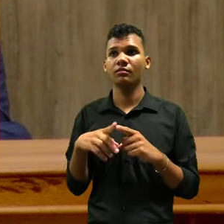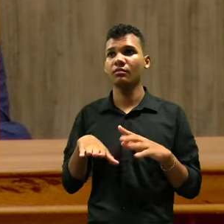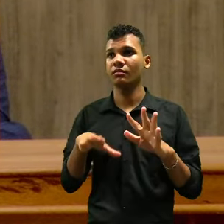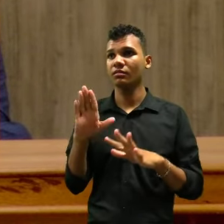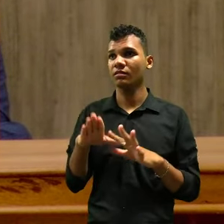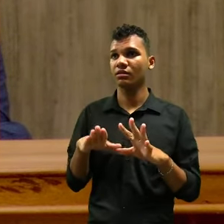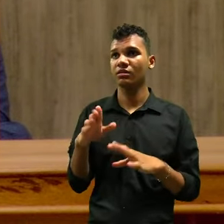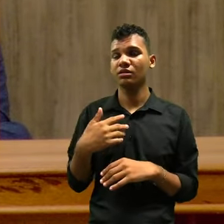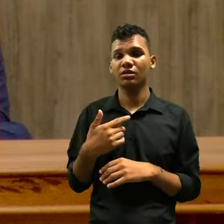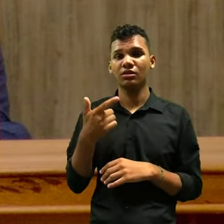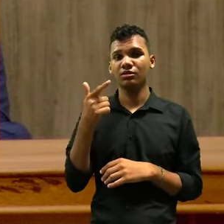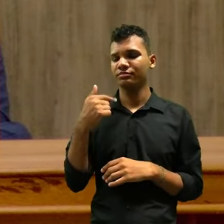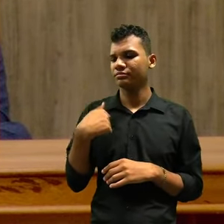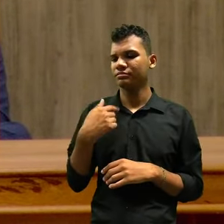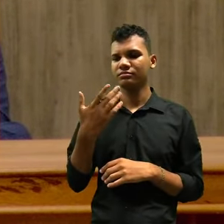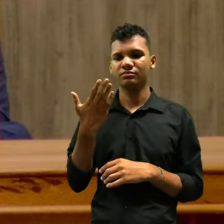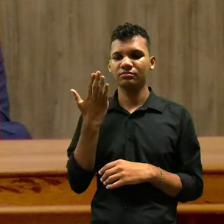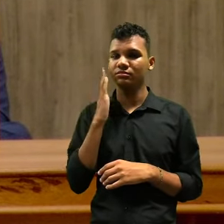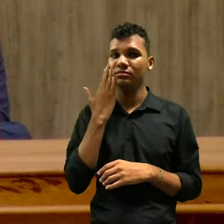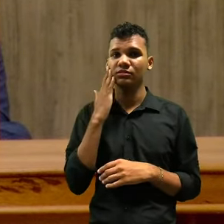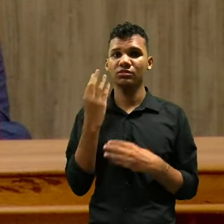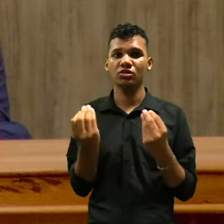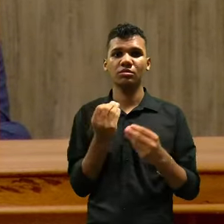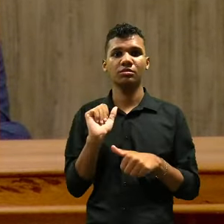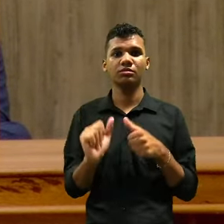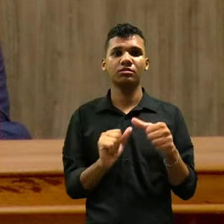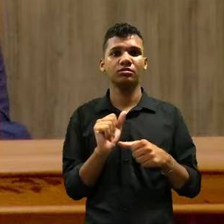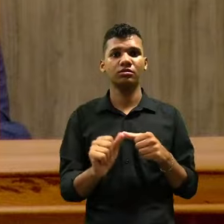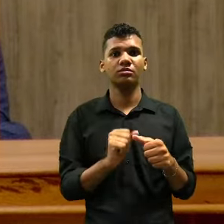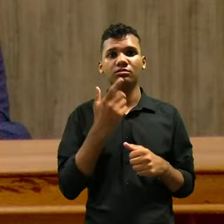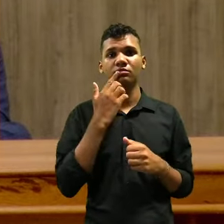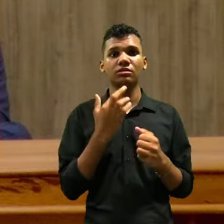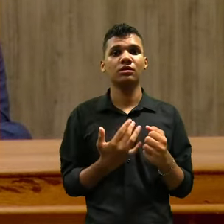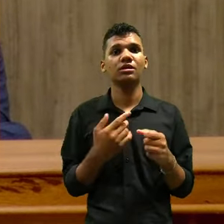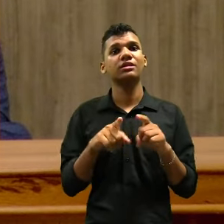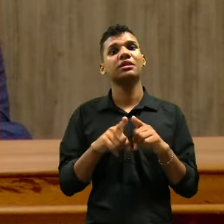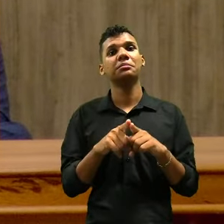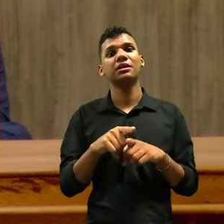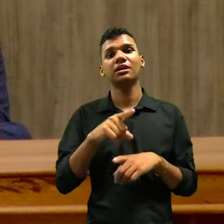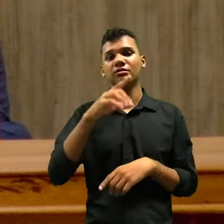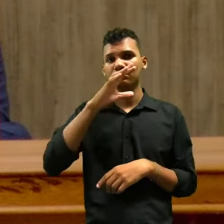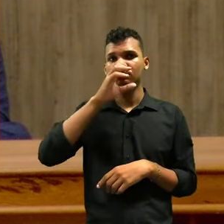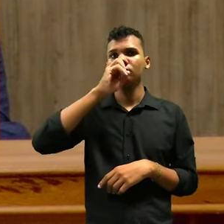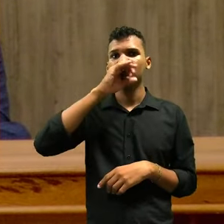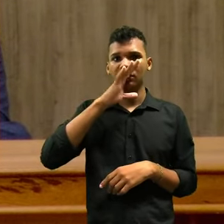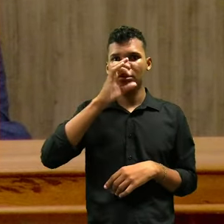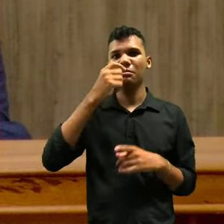conseguia ver a alteração do sangue e nem da respiração bandidão